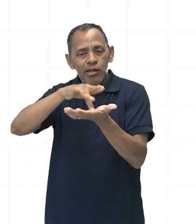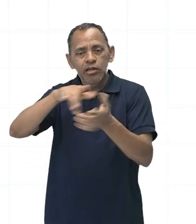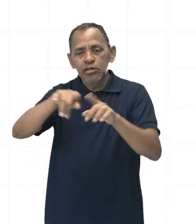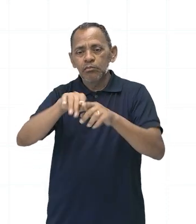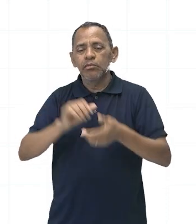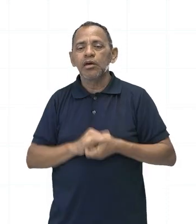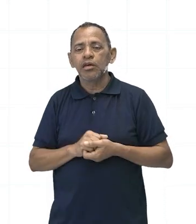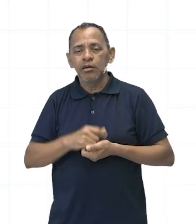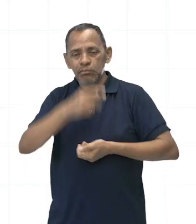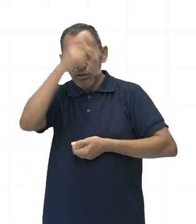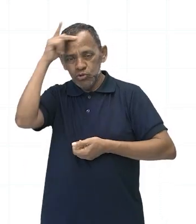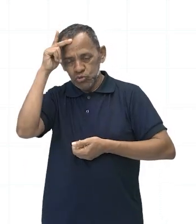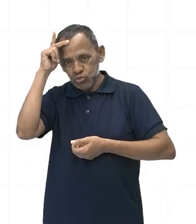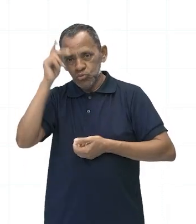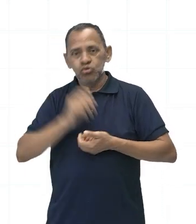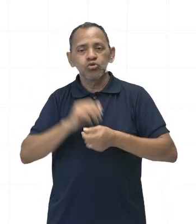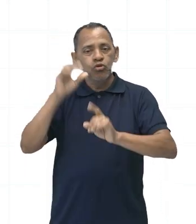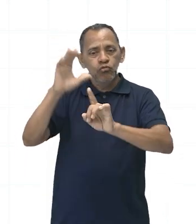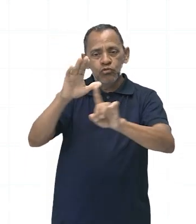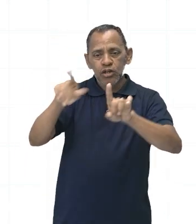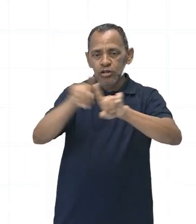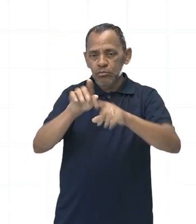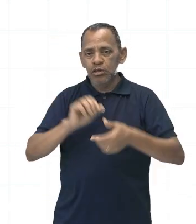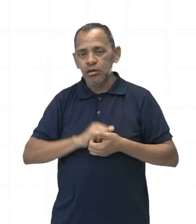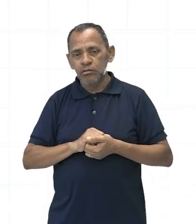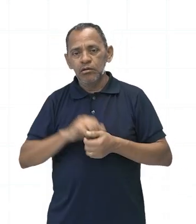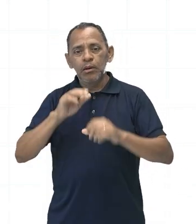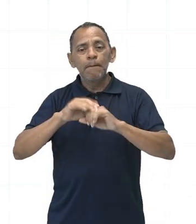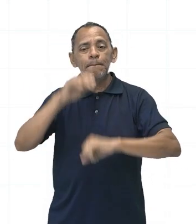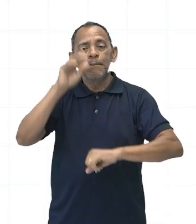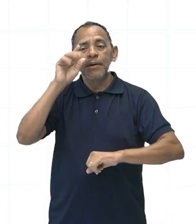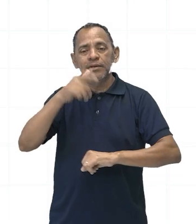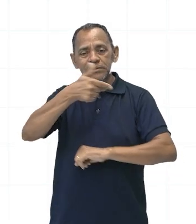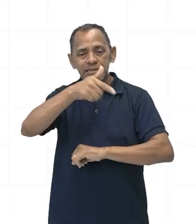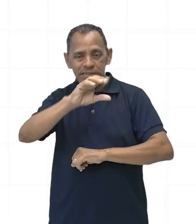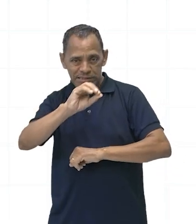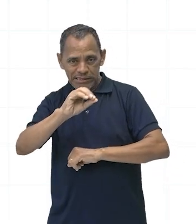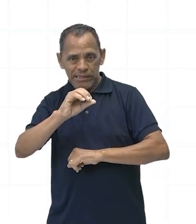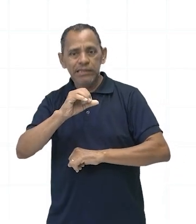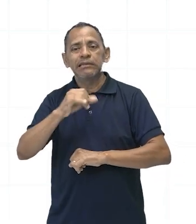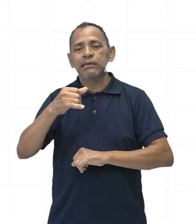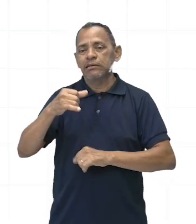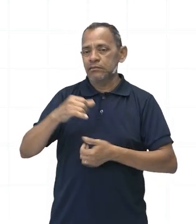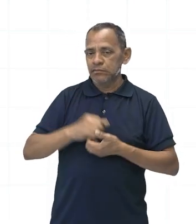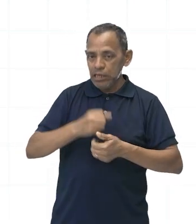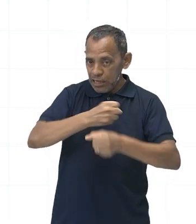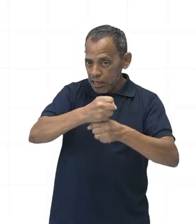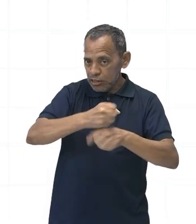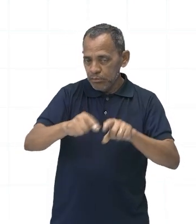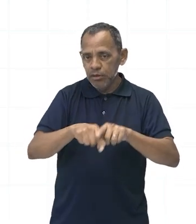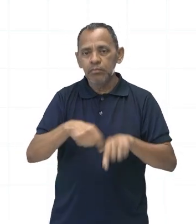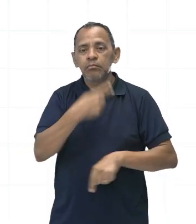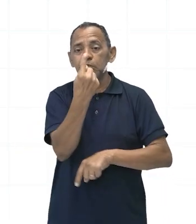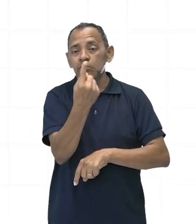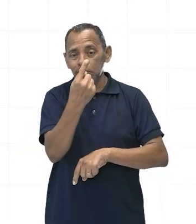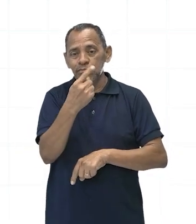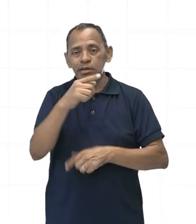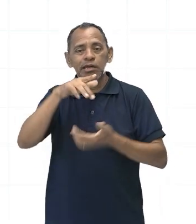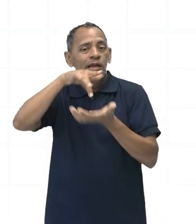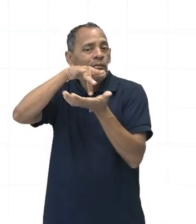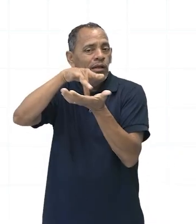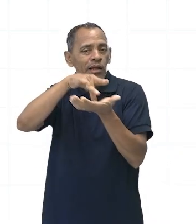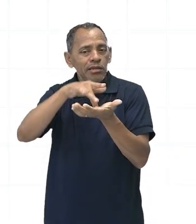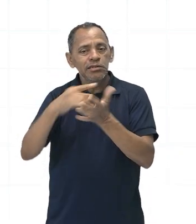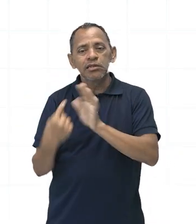coreógrafos, dançou e coreografou por mais de 70 anos e foi a primeira bailarina a se apresentar